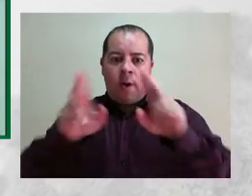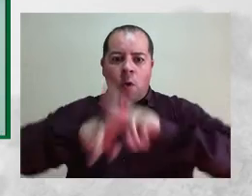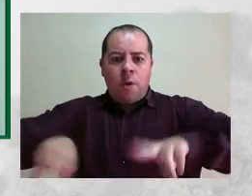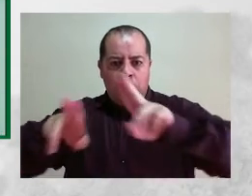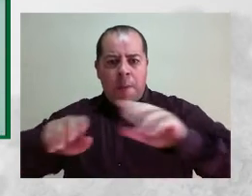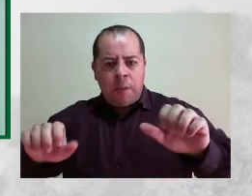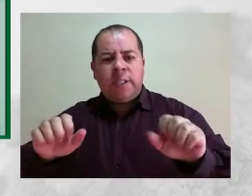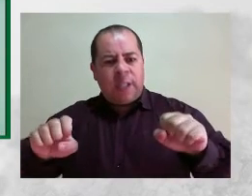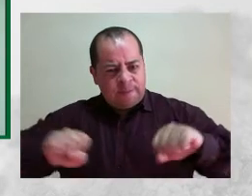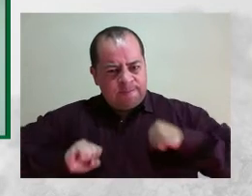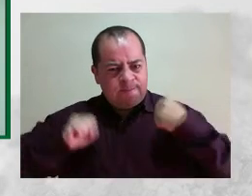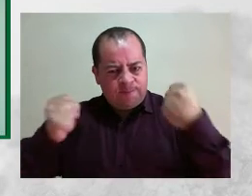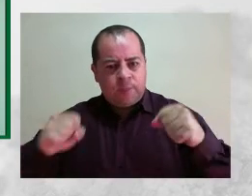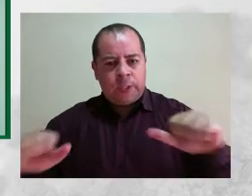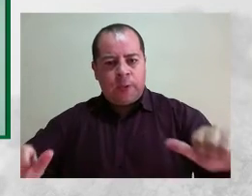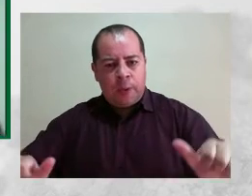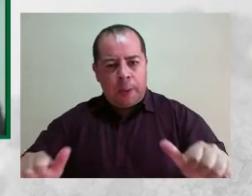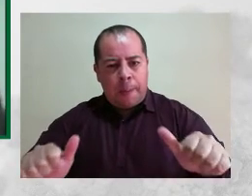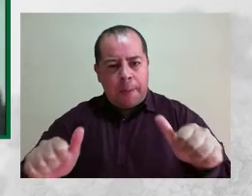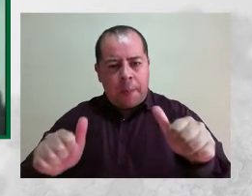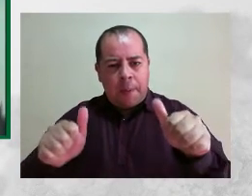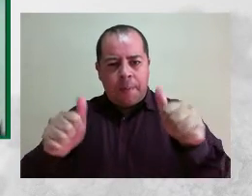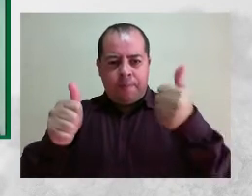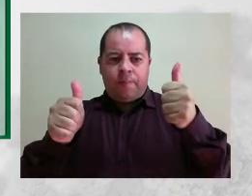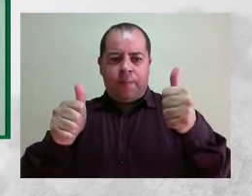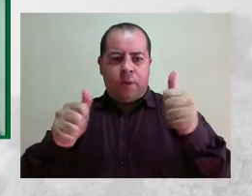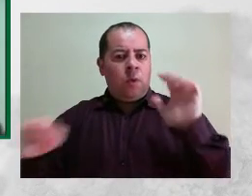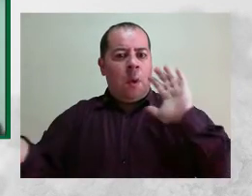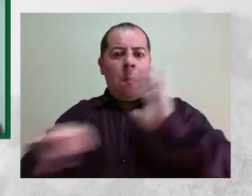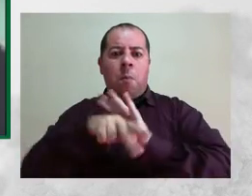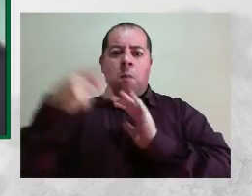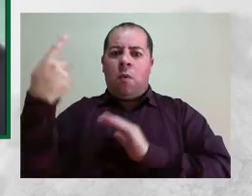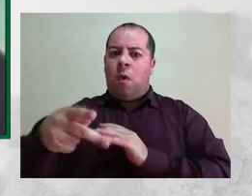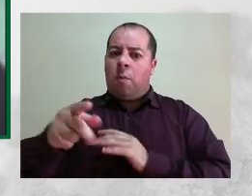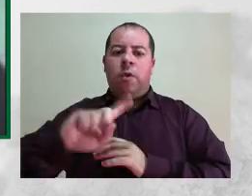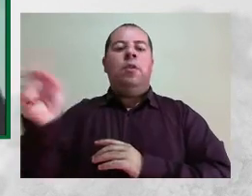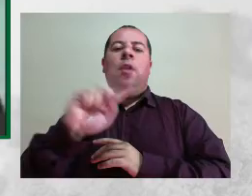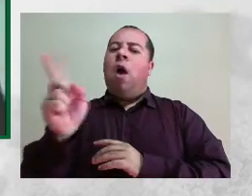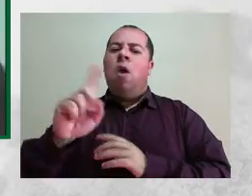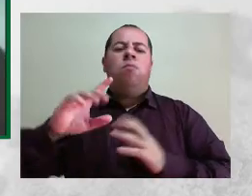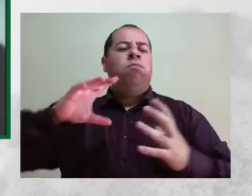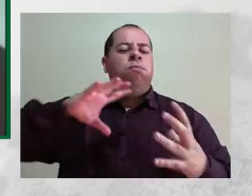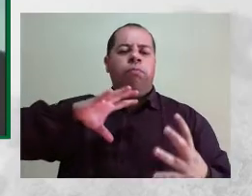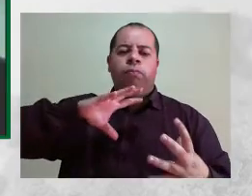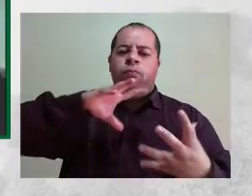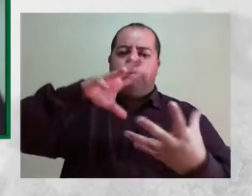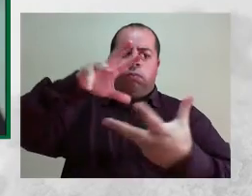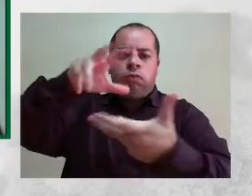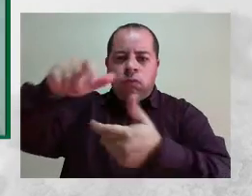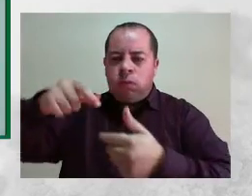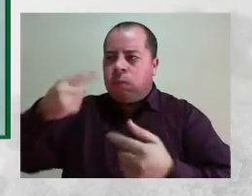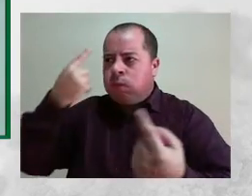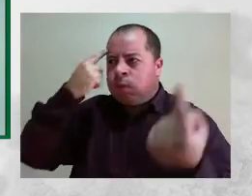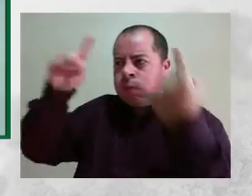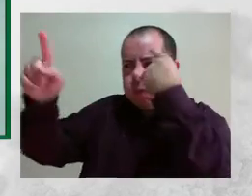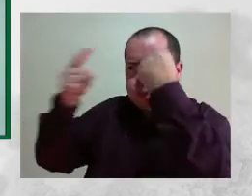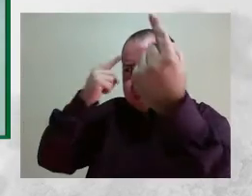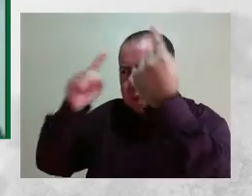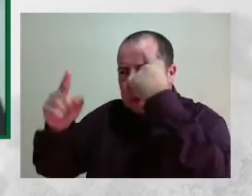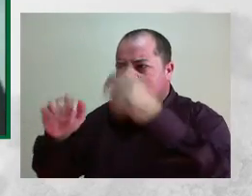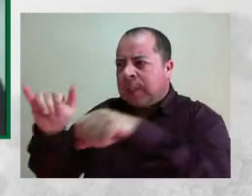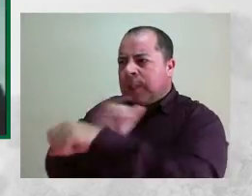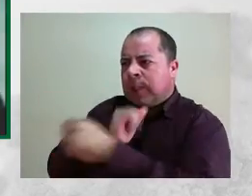aprimorando. E, quando eu falo esse aprimoramento, é um aprimoramento que não é exclusividade nossa. Isso é no mundo inteiro. Ele está tendo